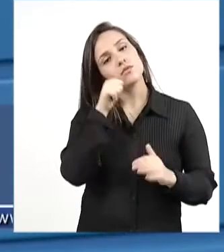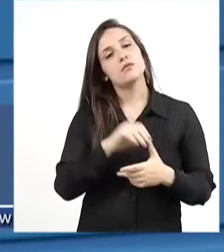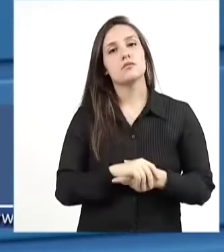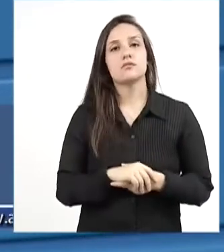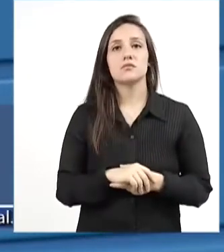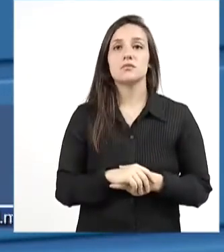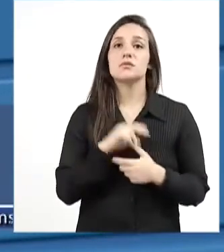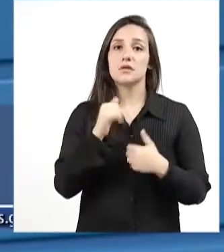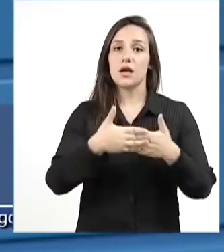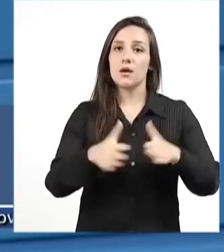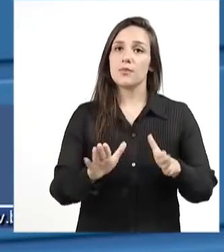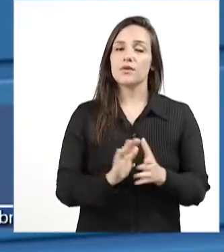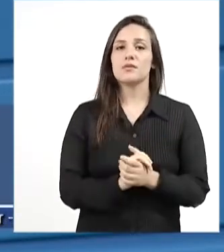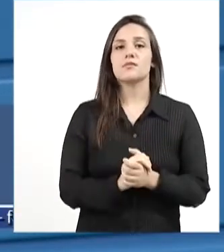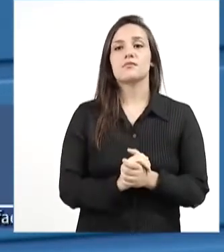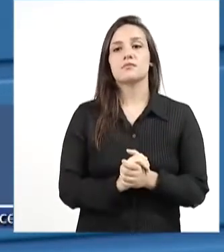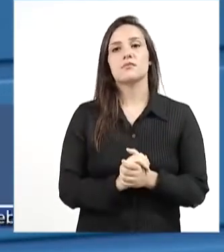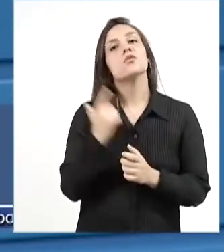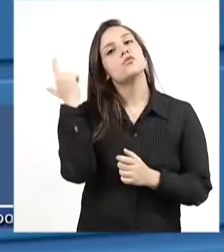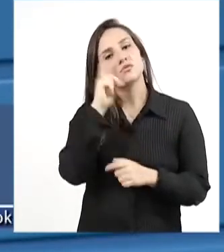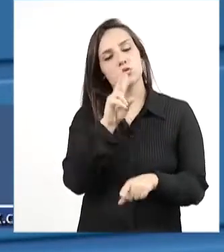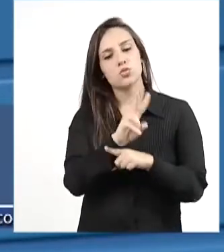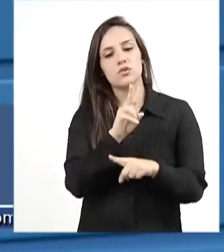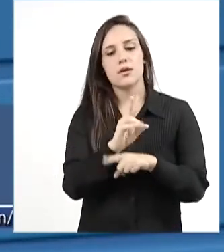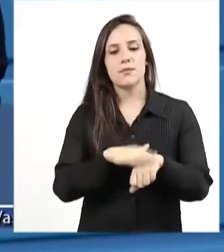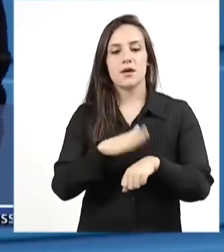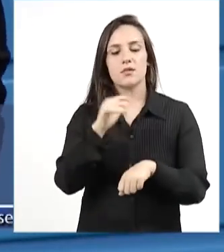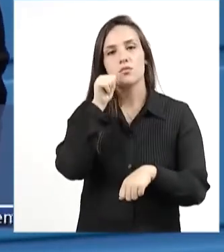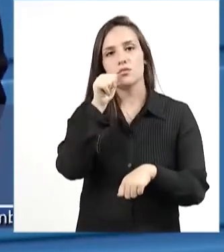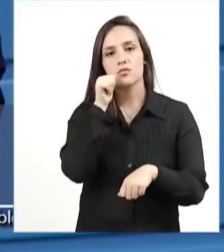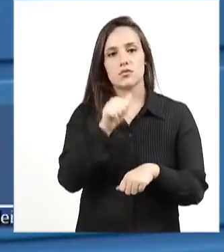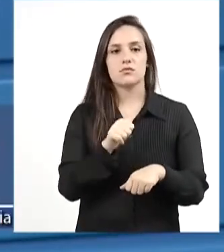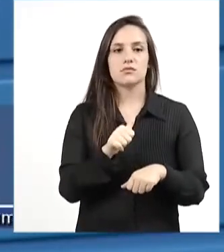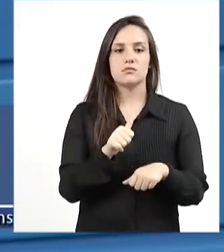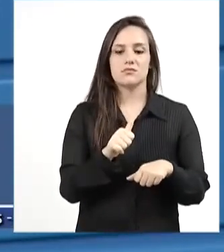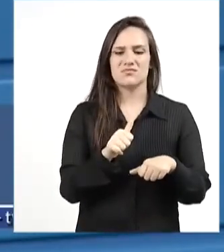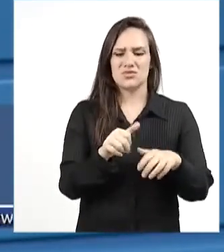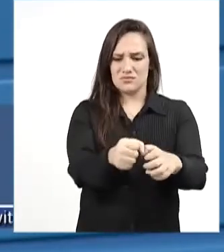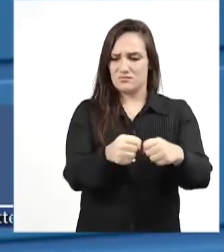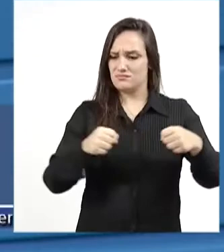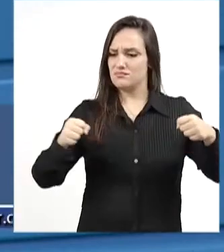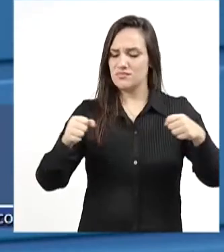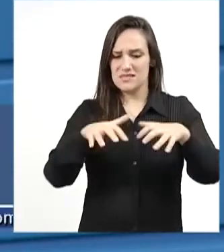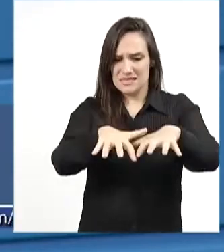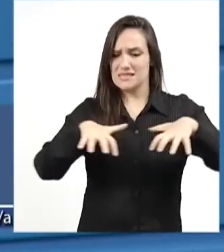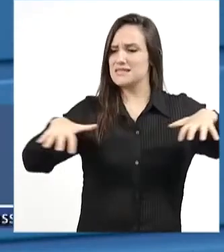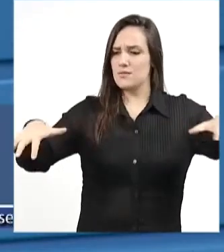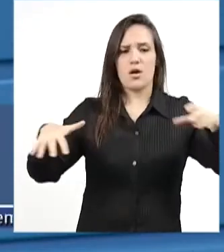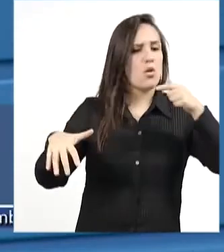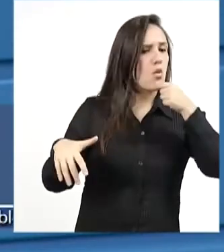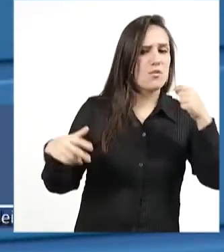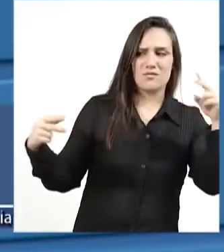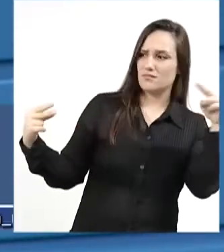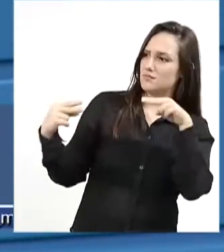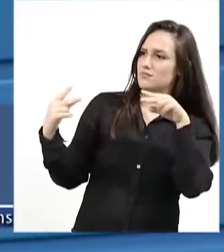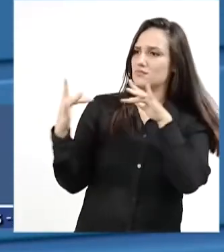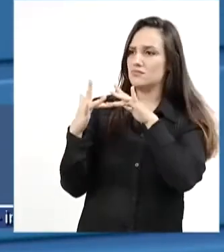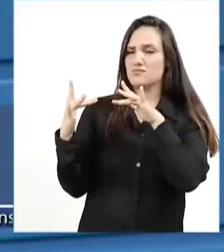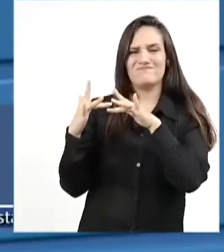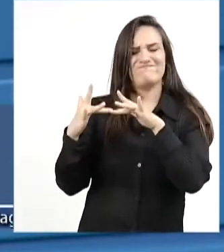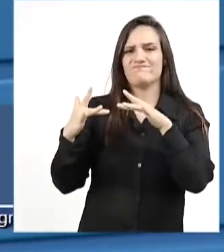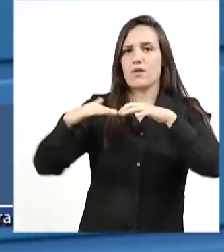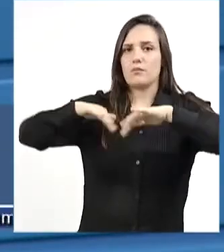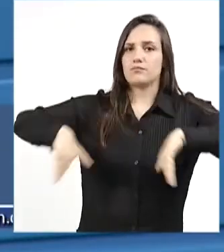coloca os DEANs, você já tira isso, você já protege mais a mulher e tira ela do contato direto com o agressor também. Você já